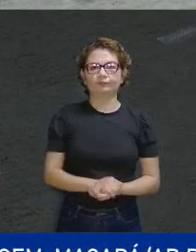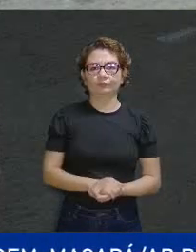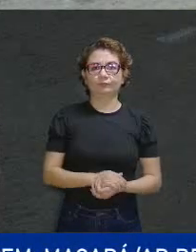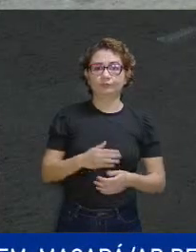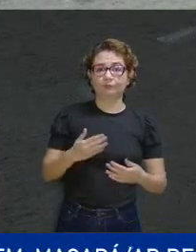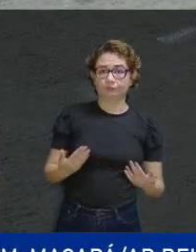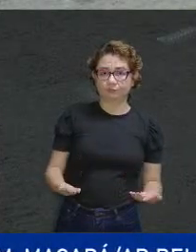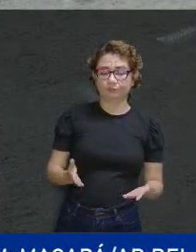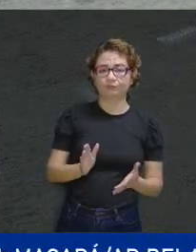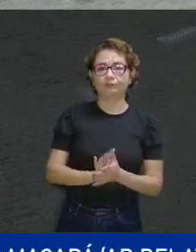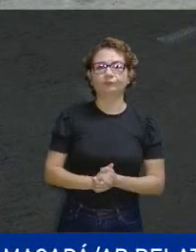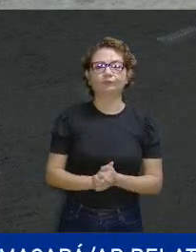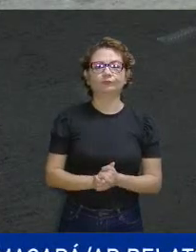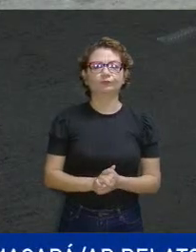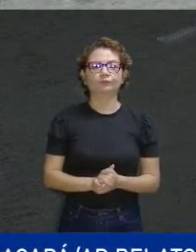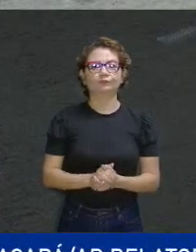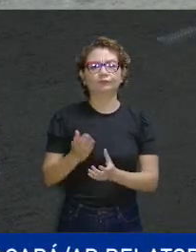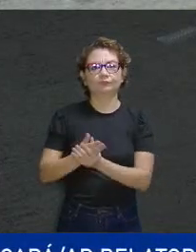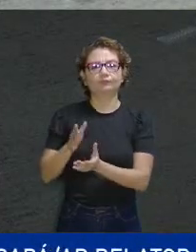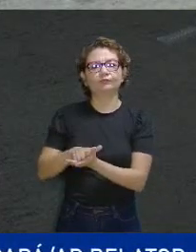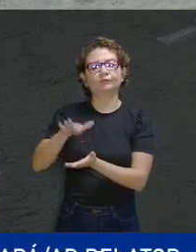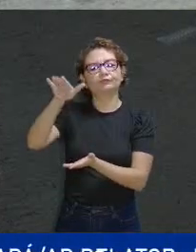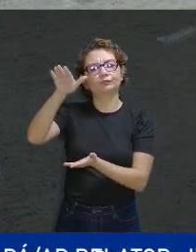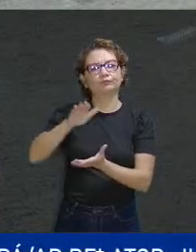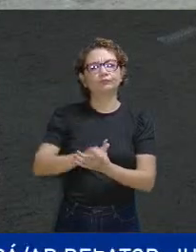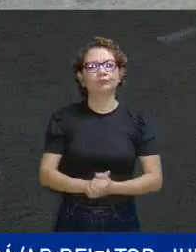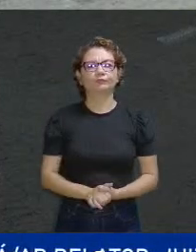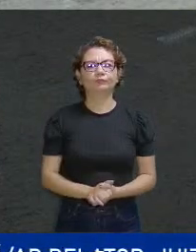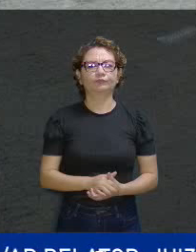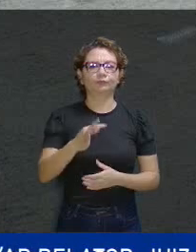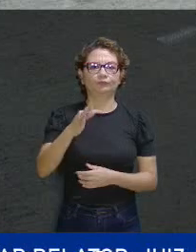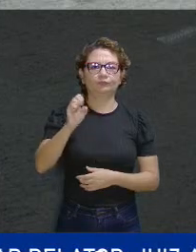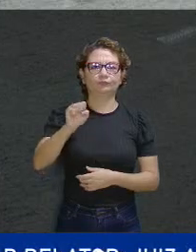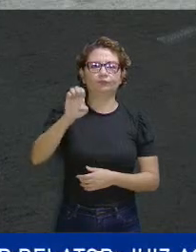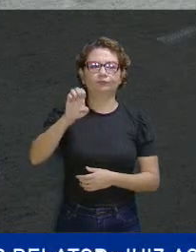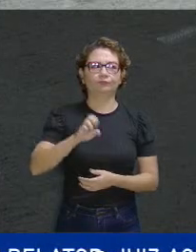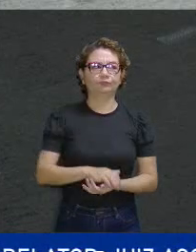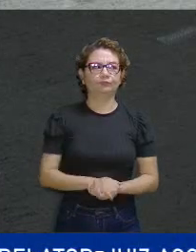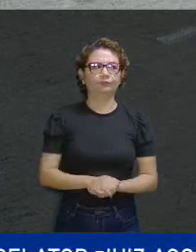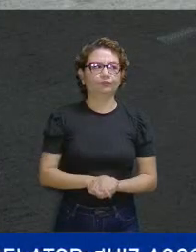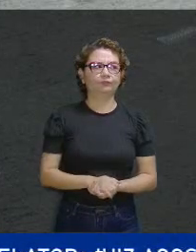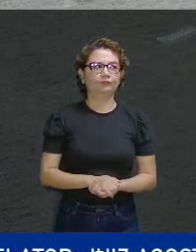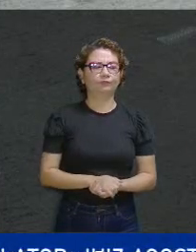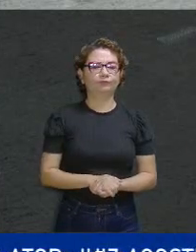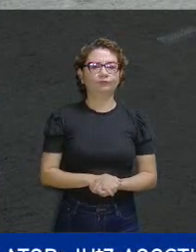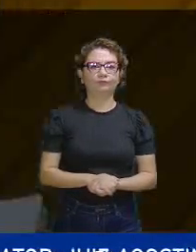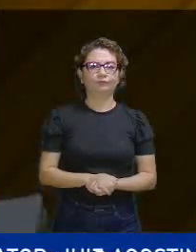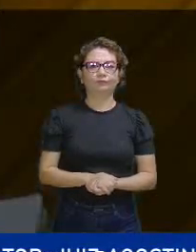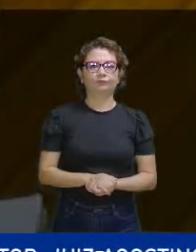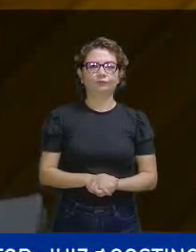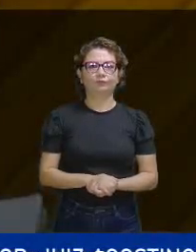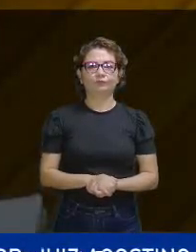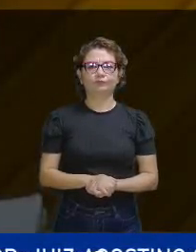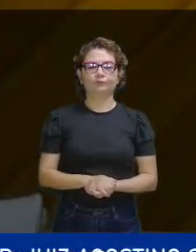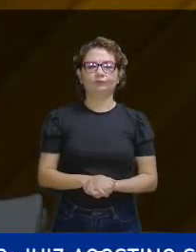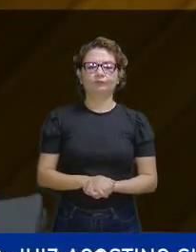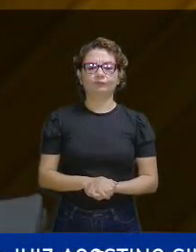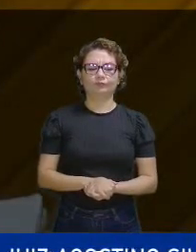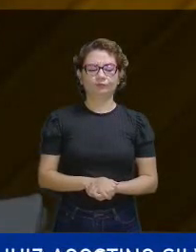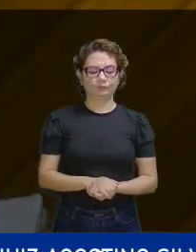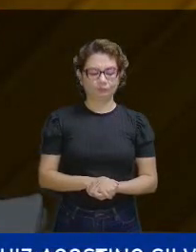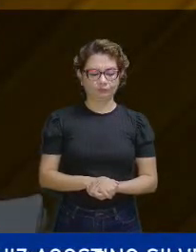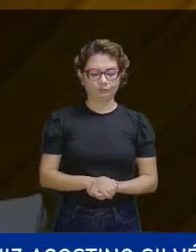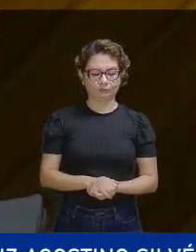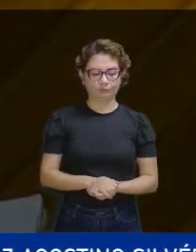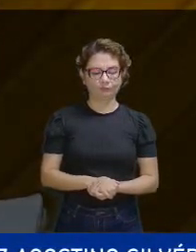Considerando que, no caso dos autos, o Tribunal Superior Eleitoral adentrou suficientemente na matéria. Foco